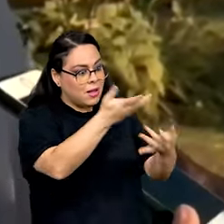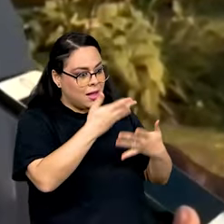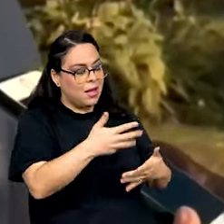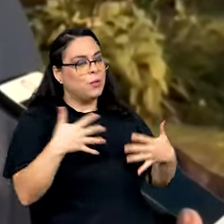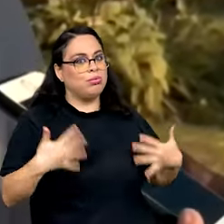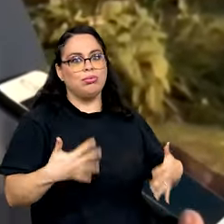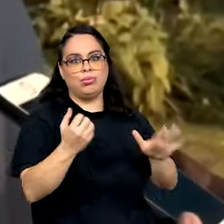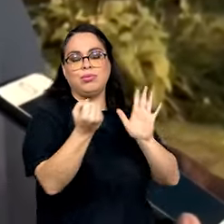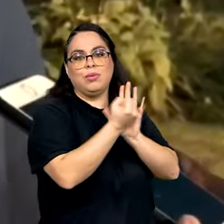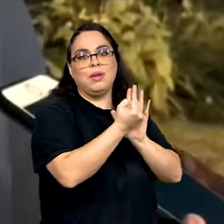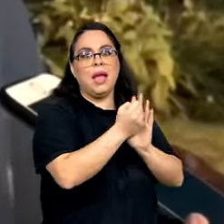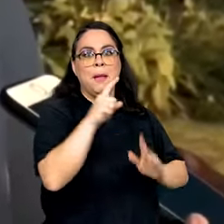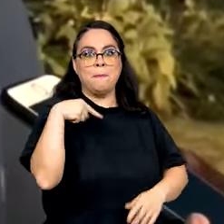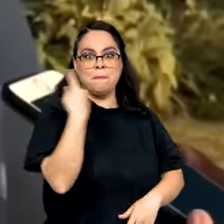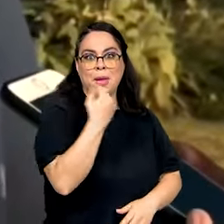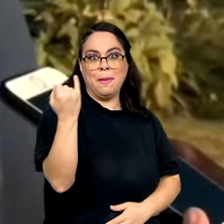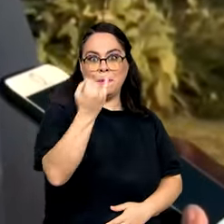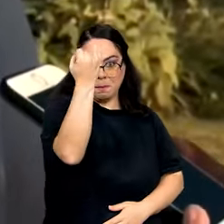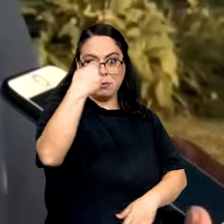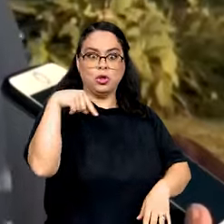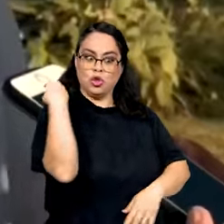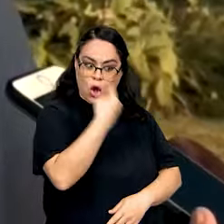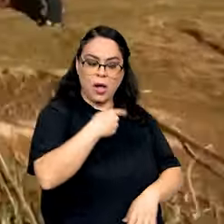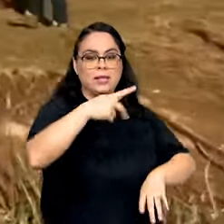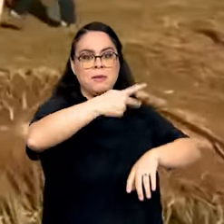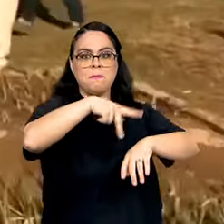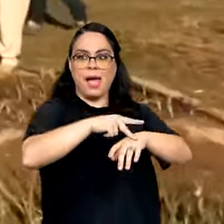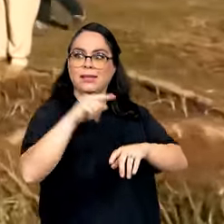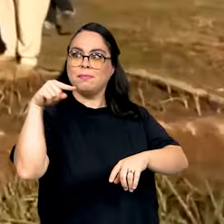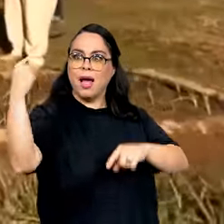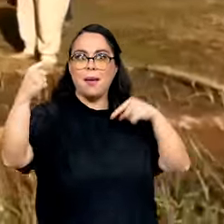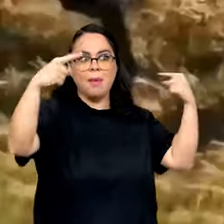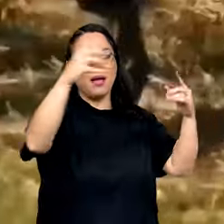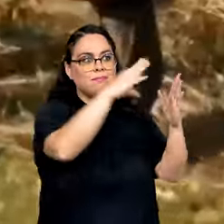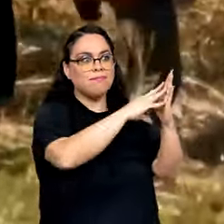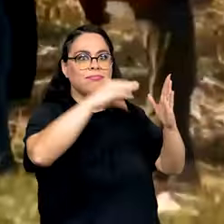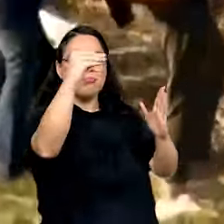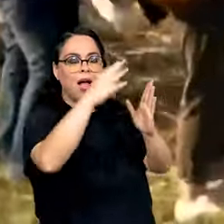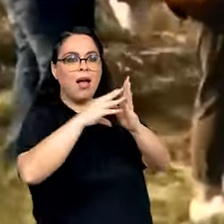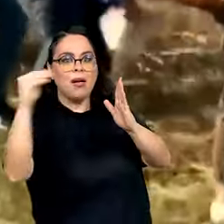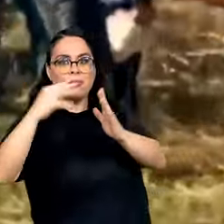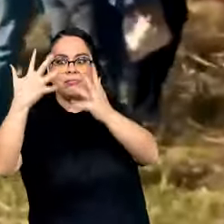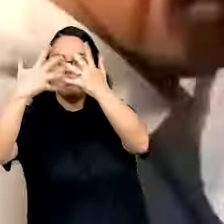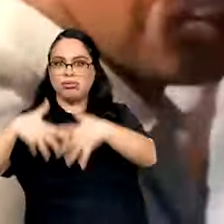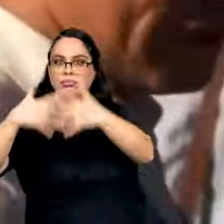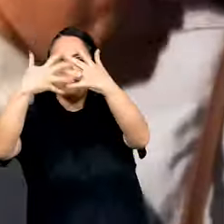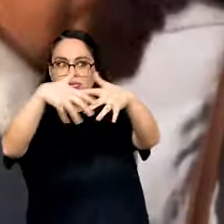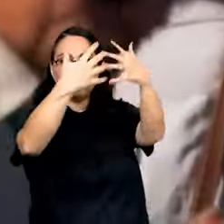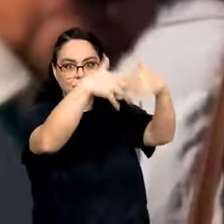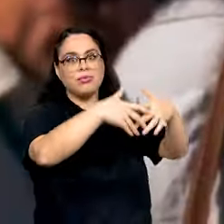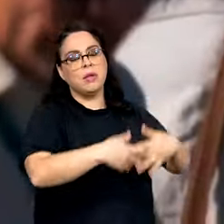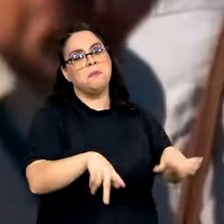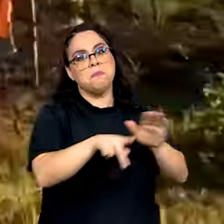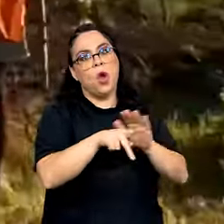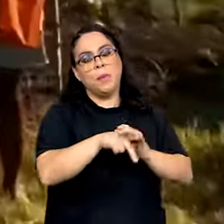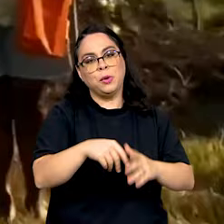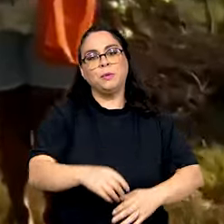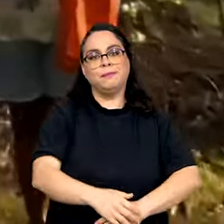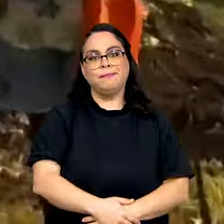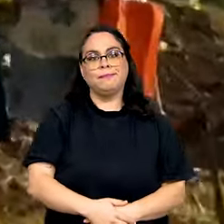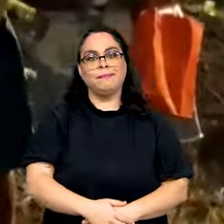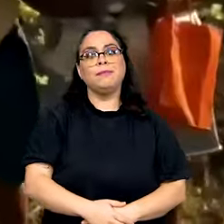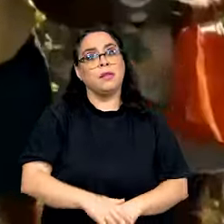Model For Us as other countries to emulate and value